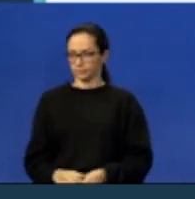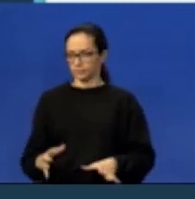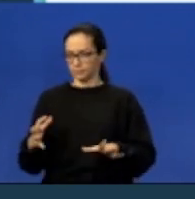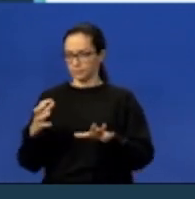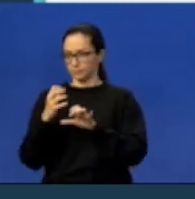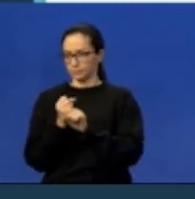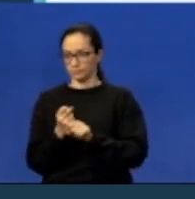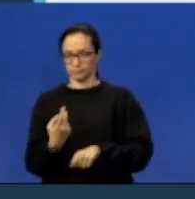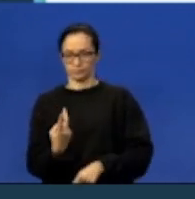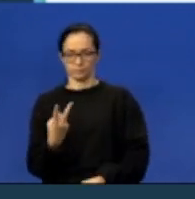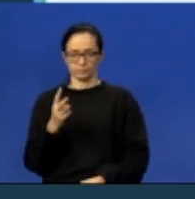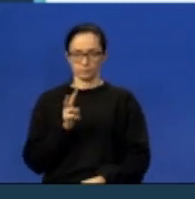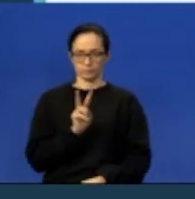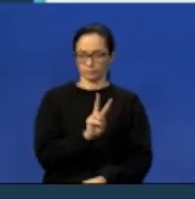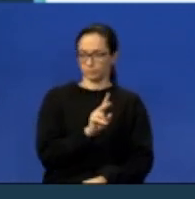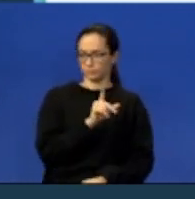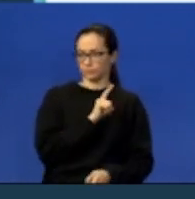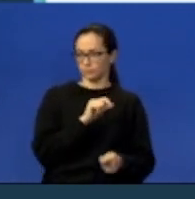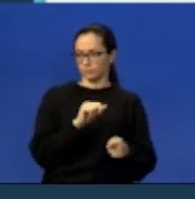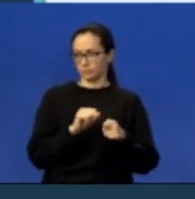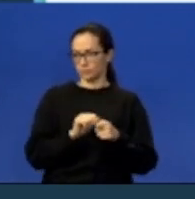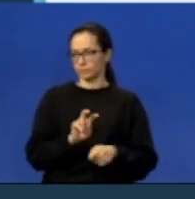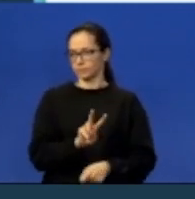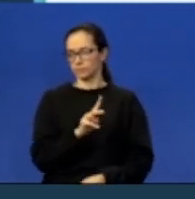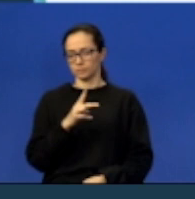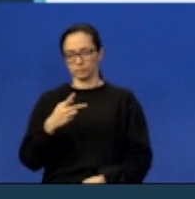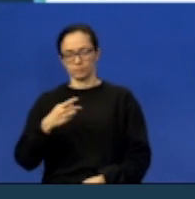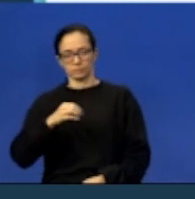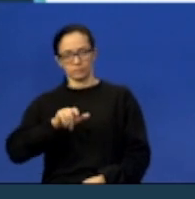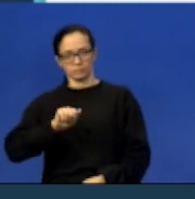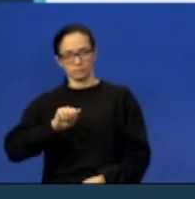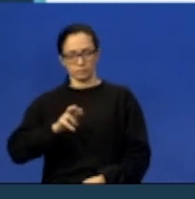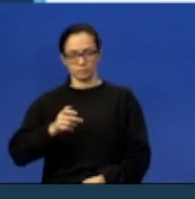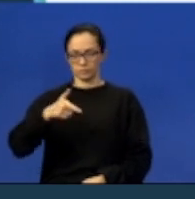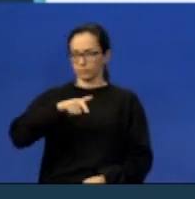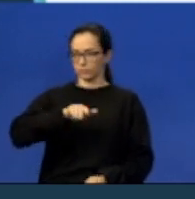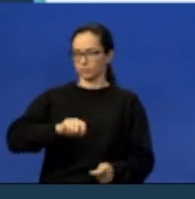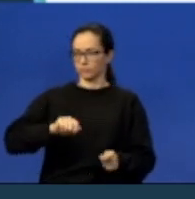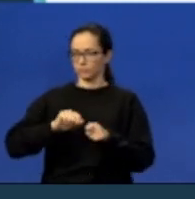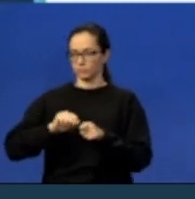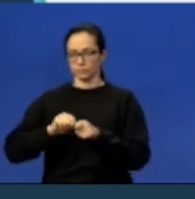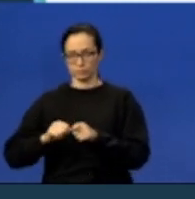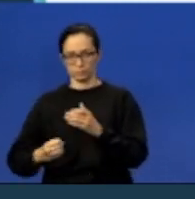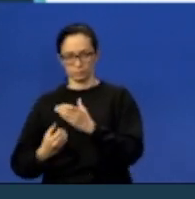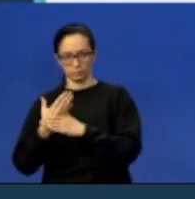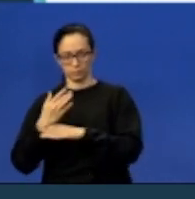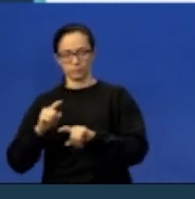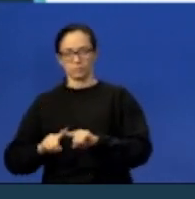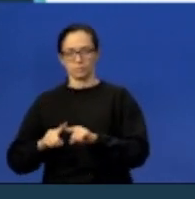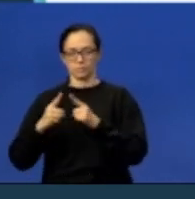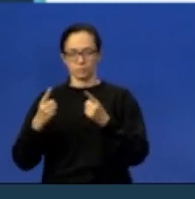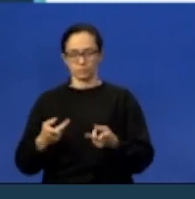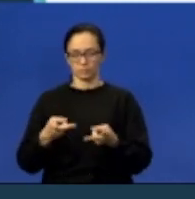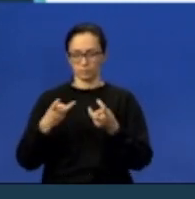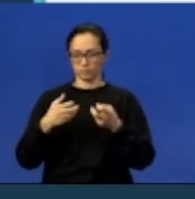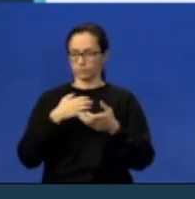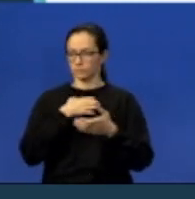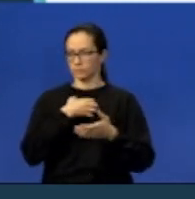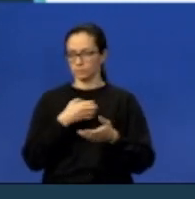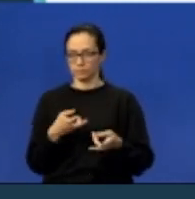T invertida, a gente vai ter a repolarização atrial. Mas, geralmente, a repolarização atrial ela não